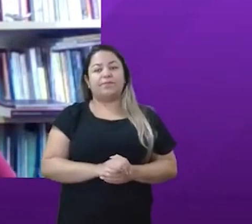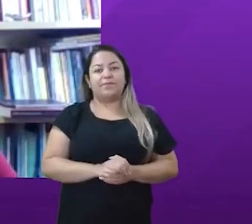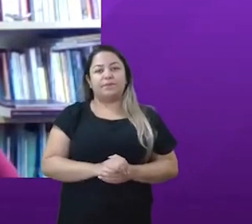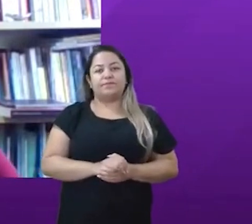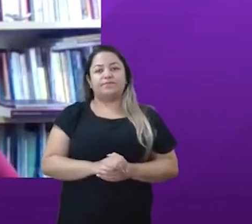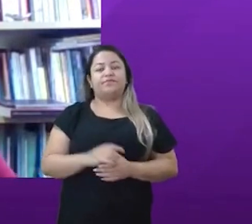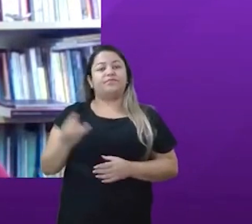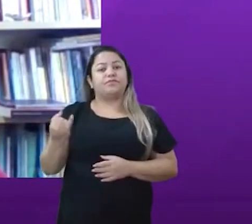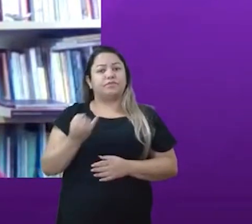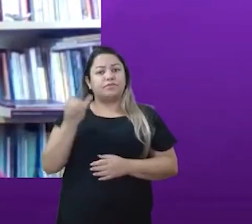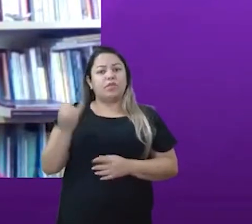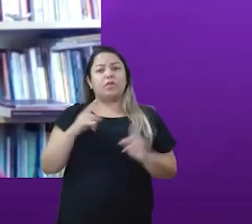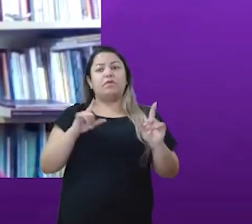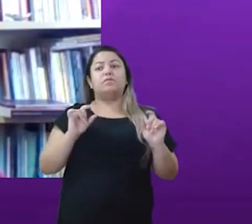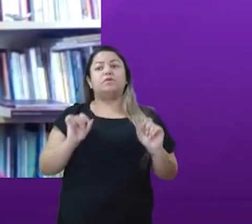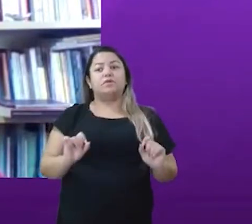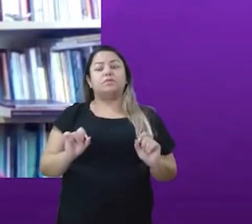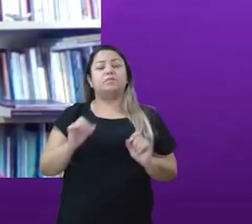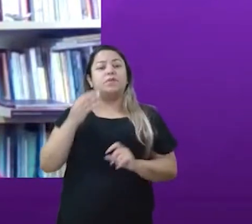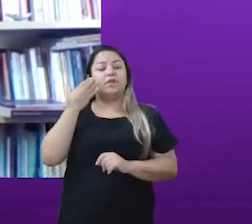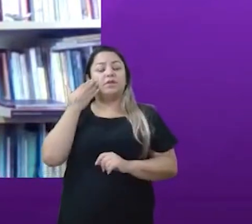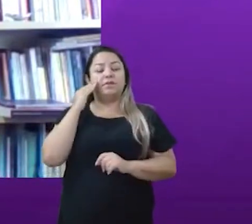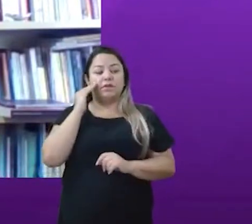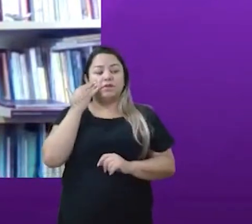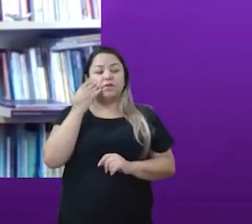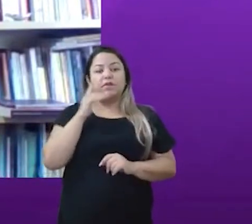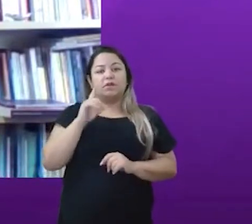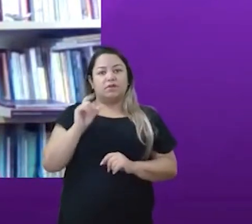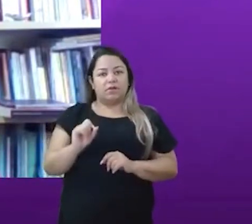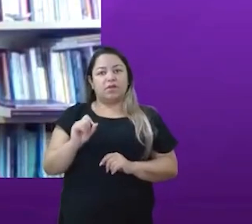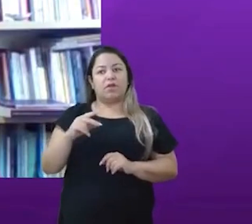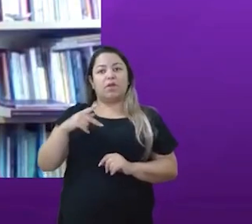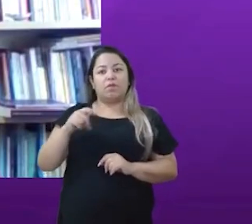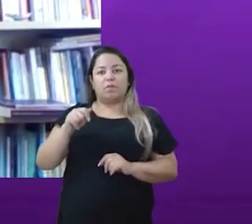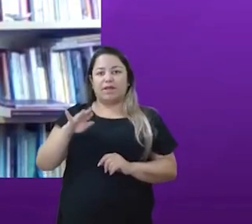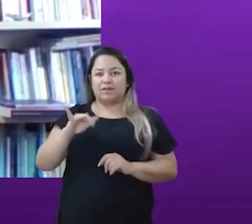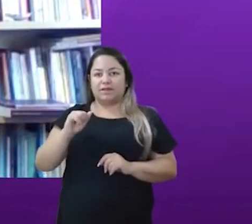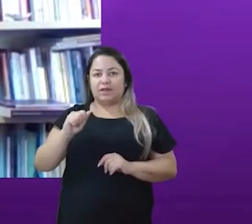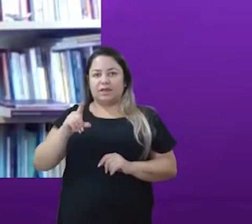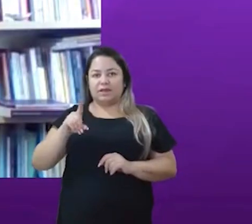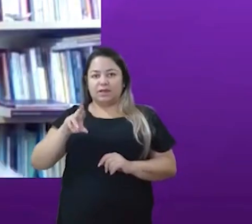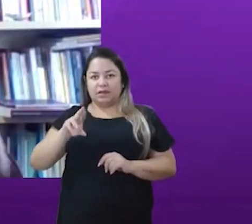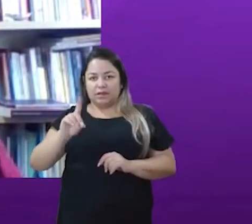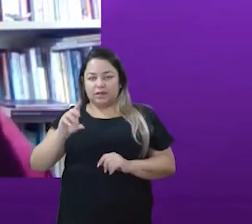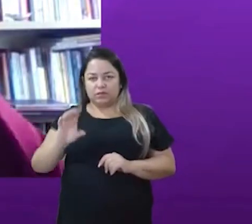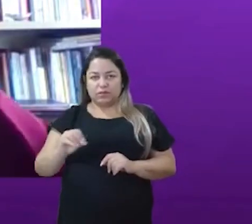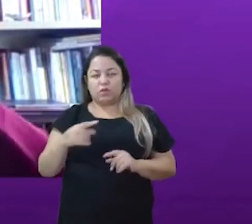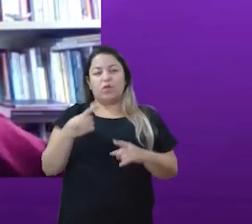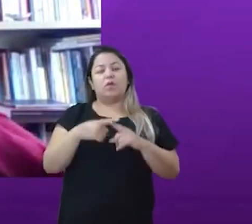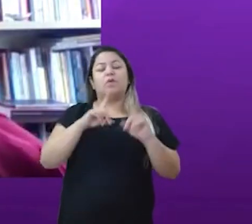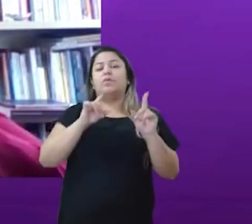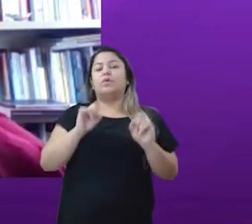são fundamentais para entender o patriarcado, né? Por que eu